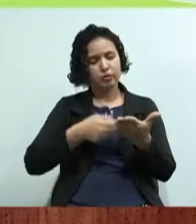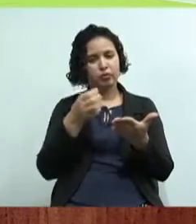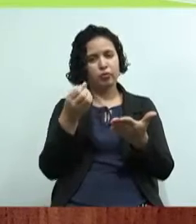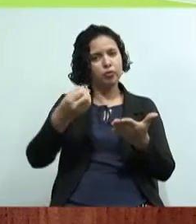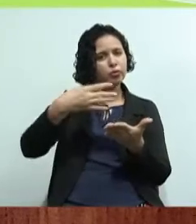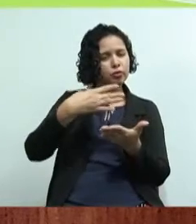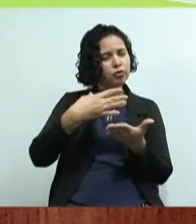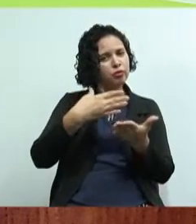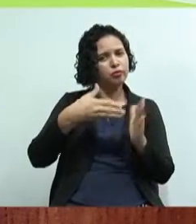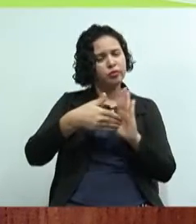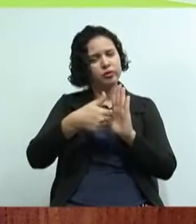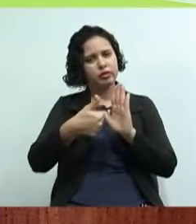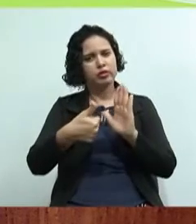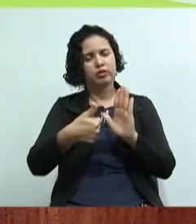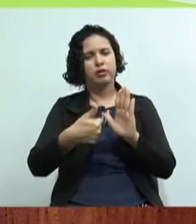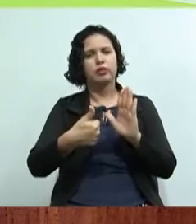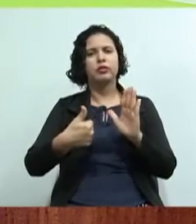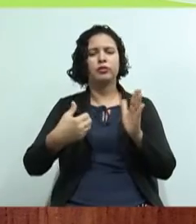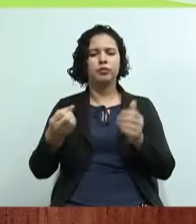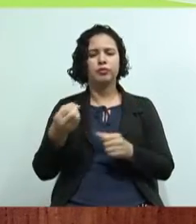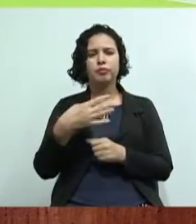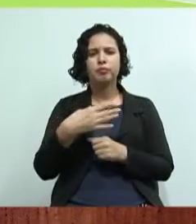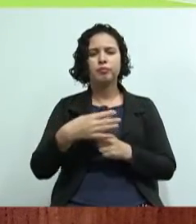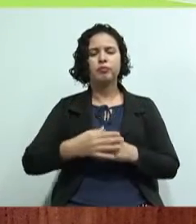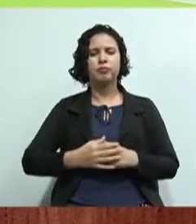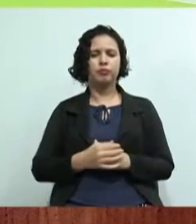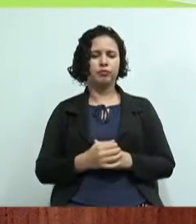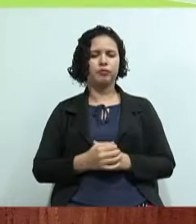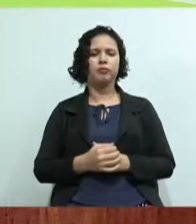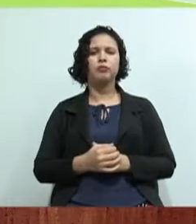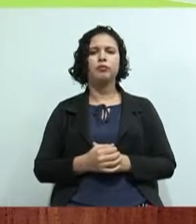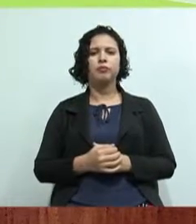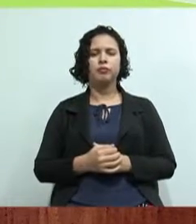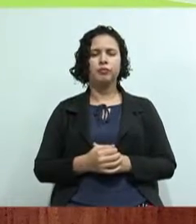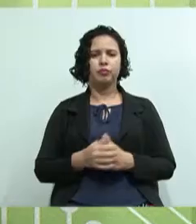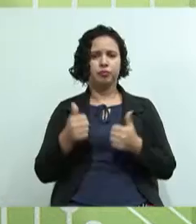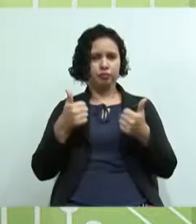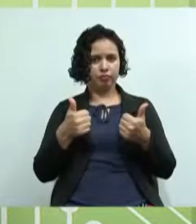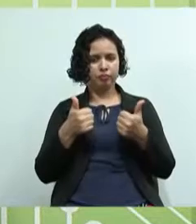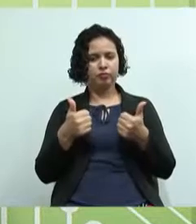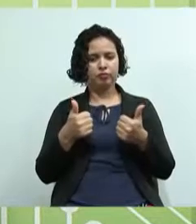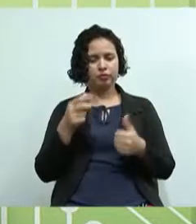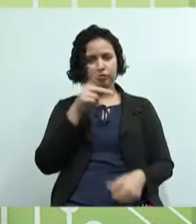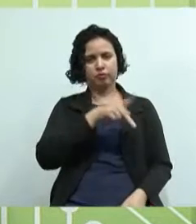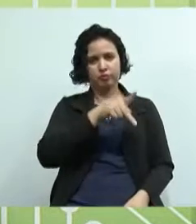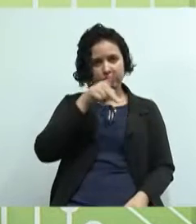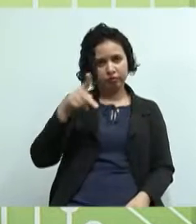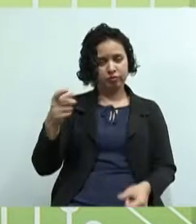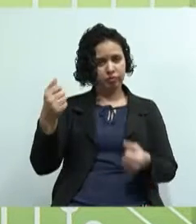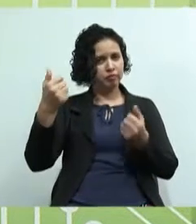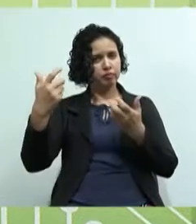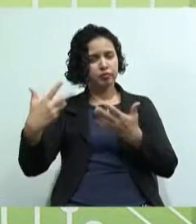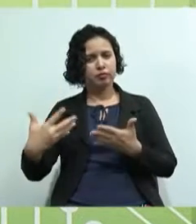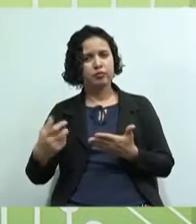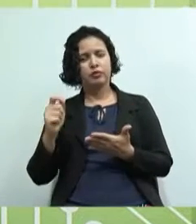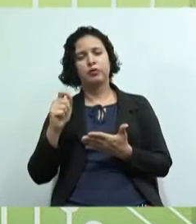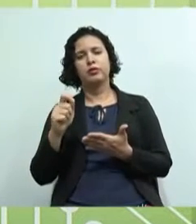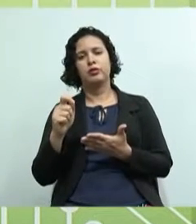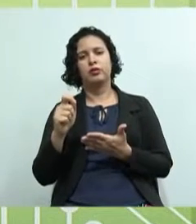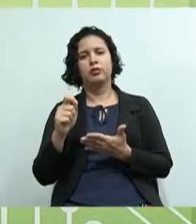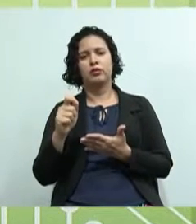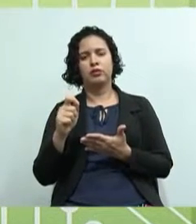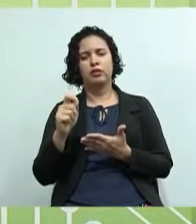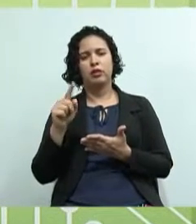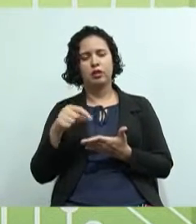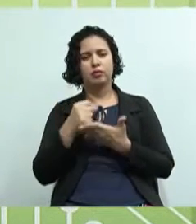e propor um novo plano. Muito bem colocado, professor. O professor Valdes falou, deixou a mensagem